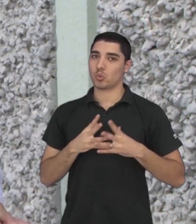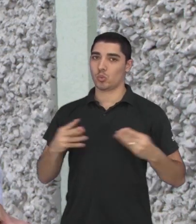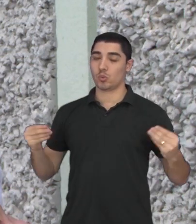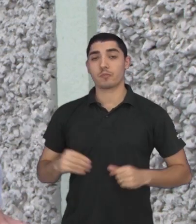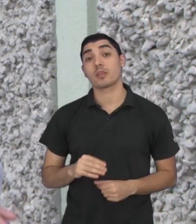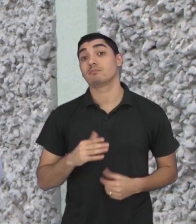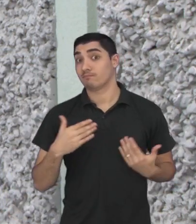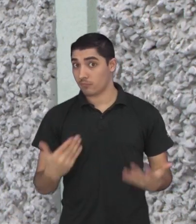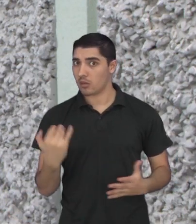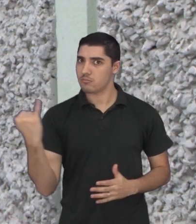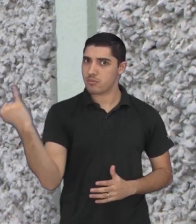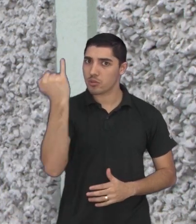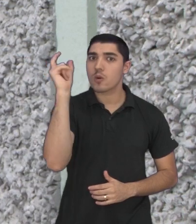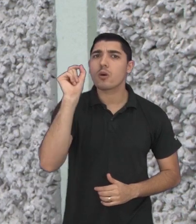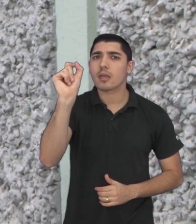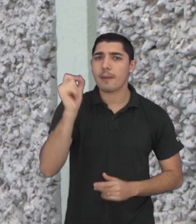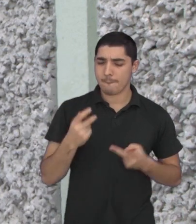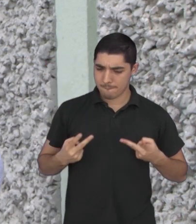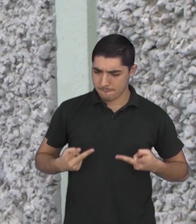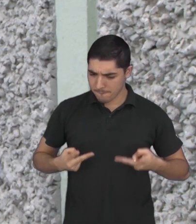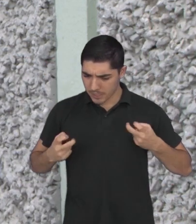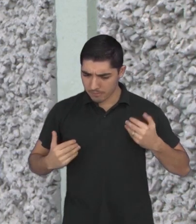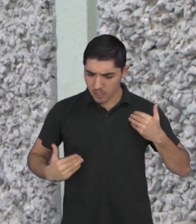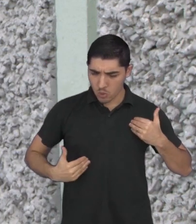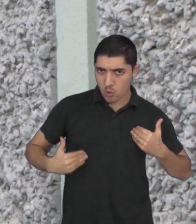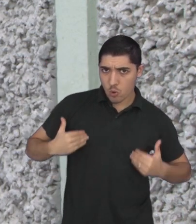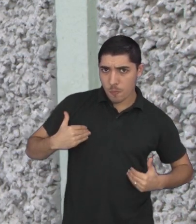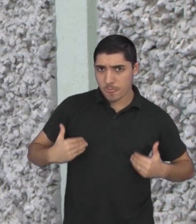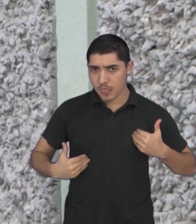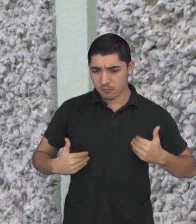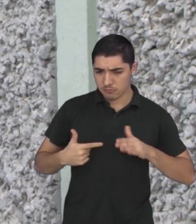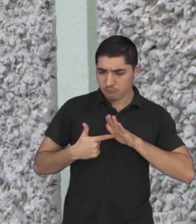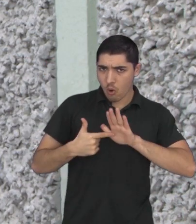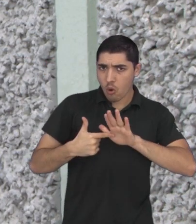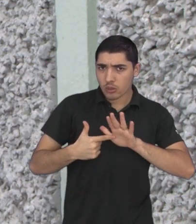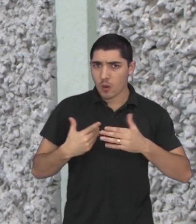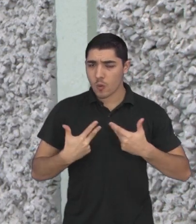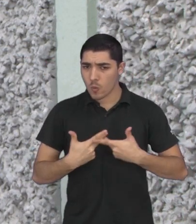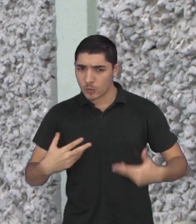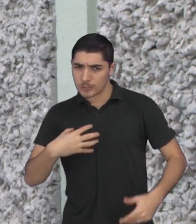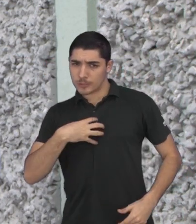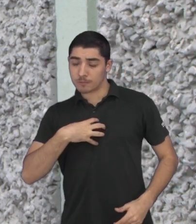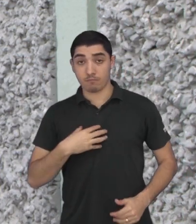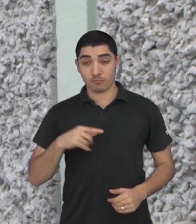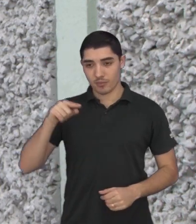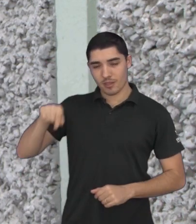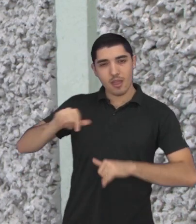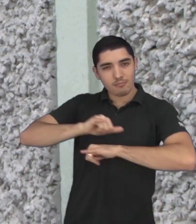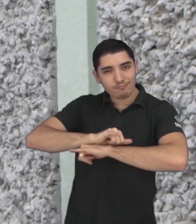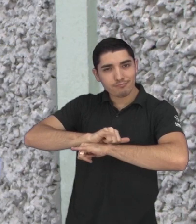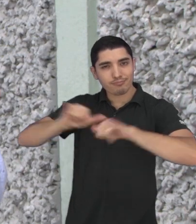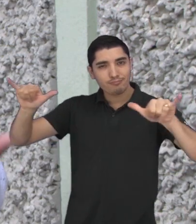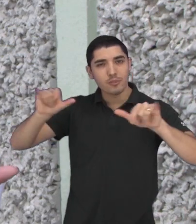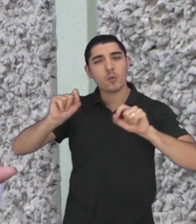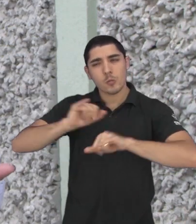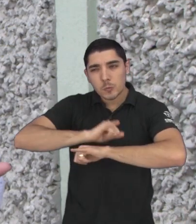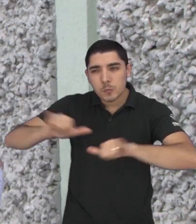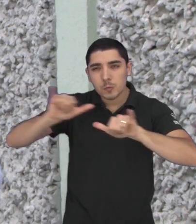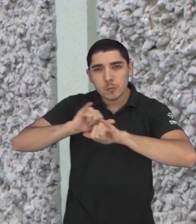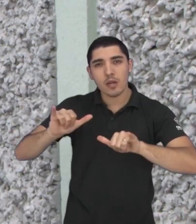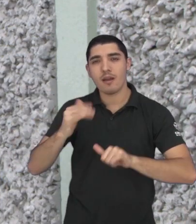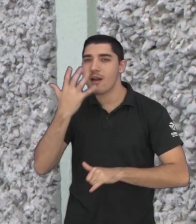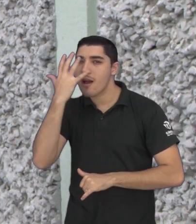Ricardo ao mestre Demétrio Silva. A proposta foi do vereador Marcelo Garcia, como forma de valorizar as conquistas do mestre